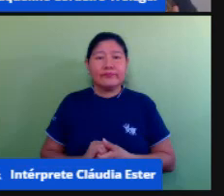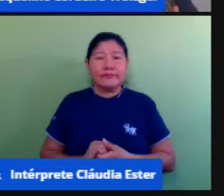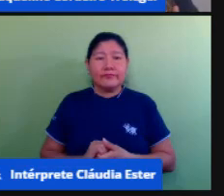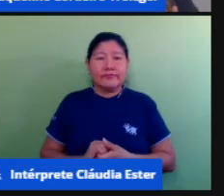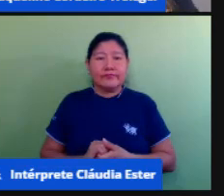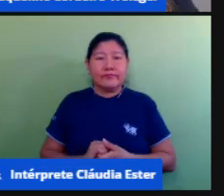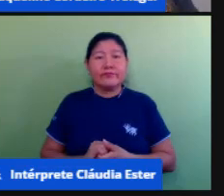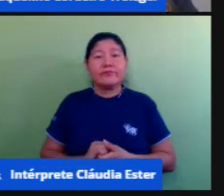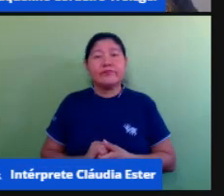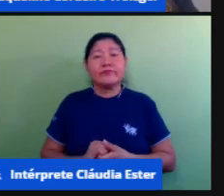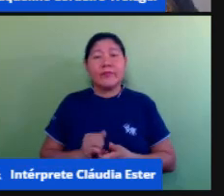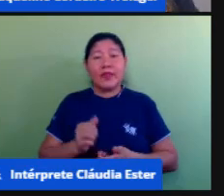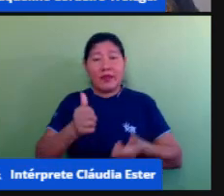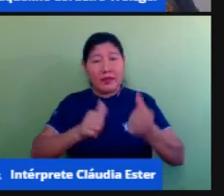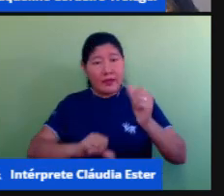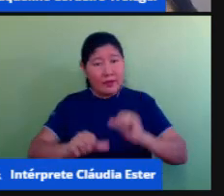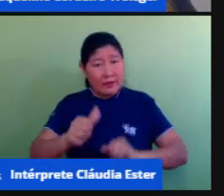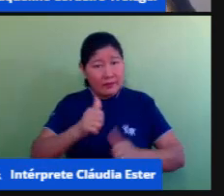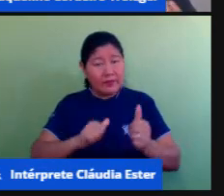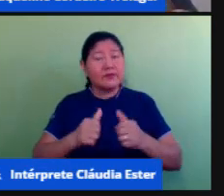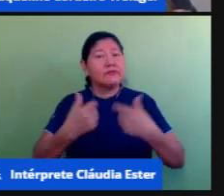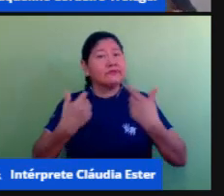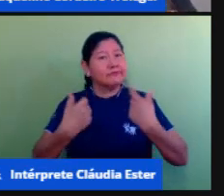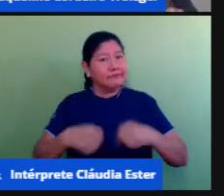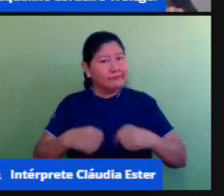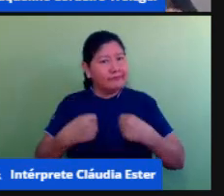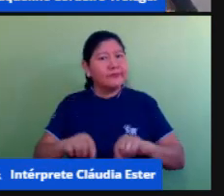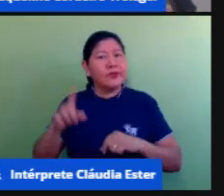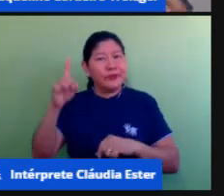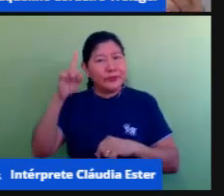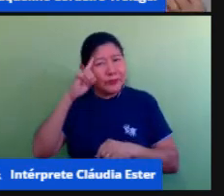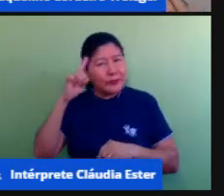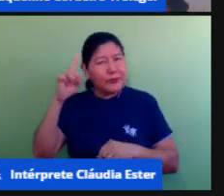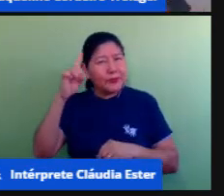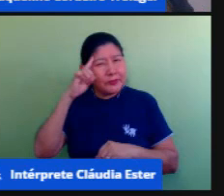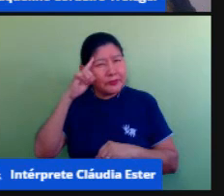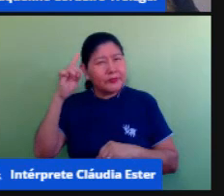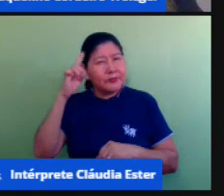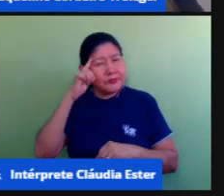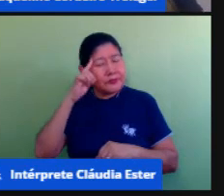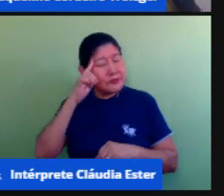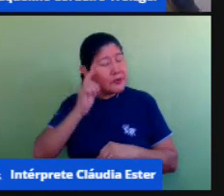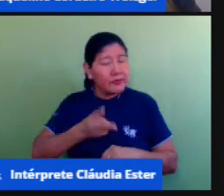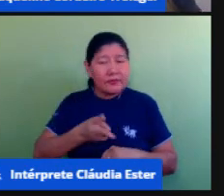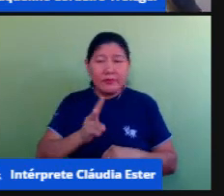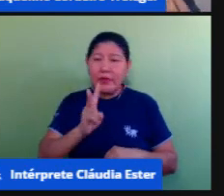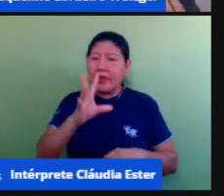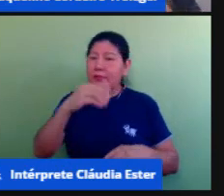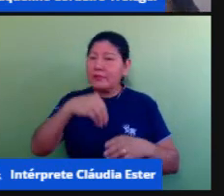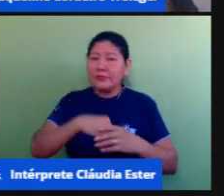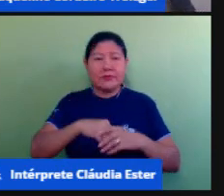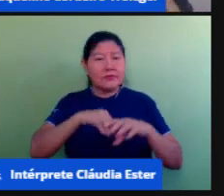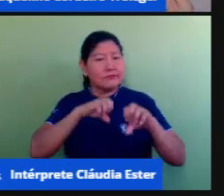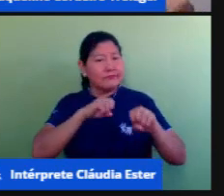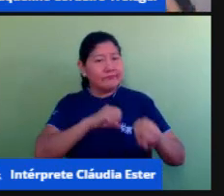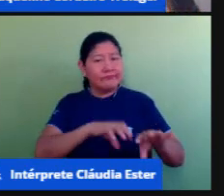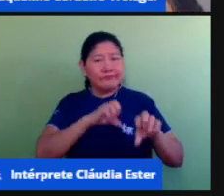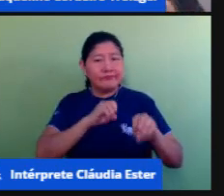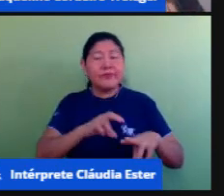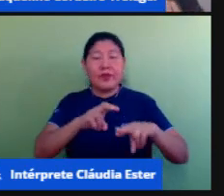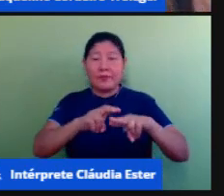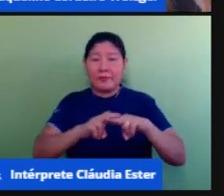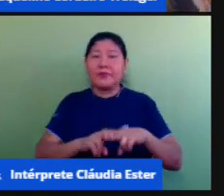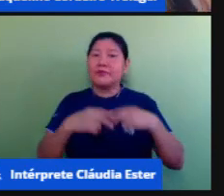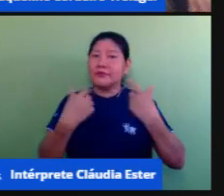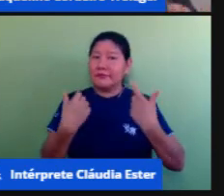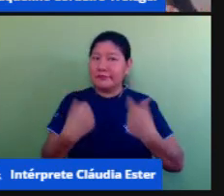A avaliação deve ser contínua durante todo o processo. Então, vale lembrar aqui nessa situação que nós temos, a situação